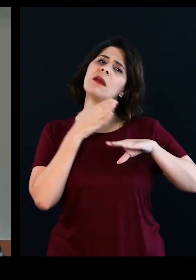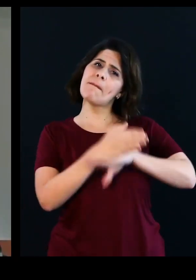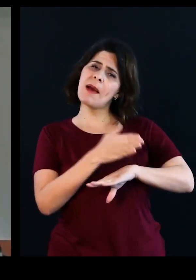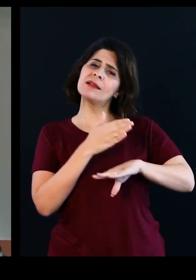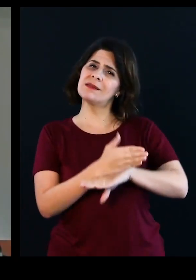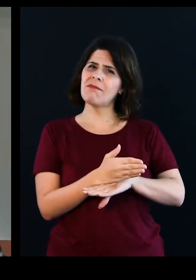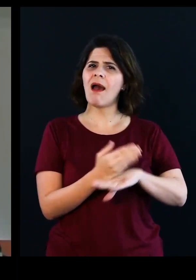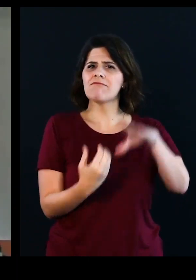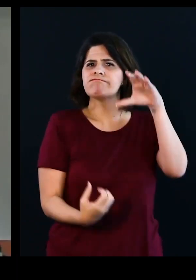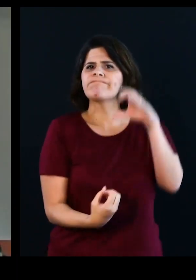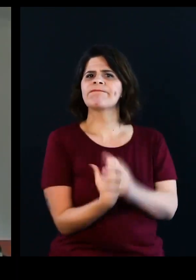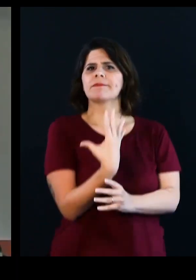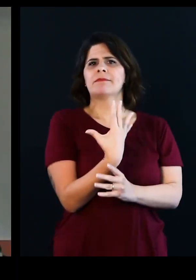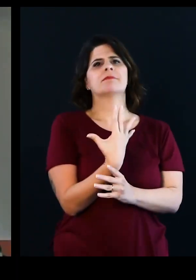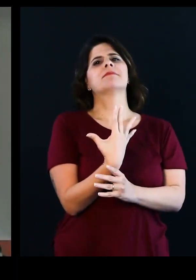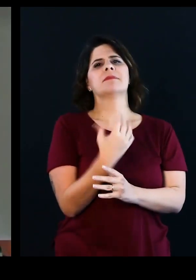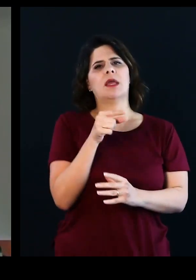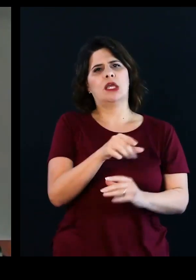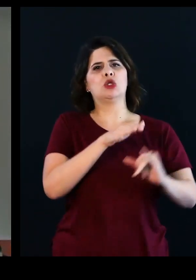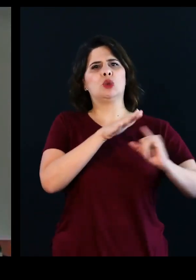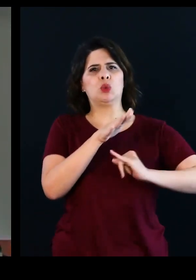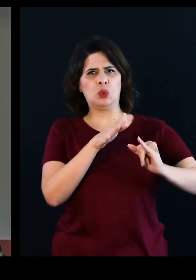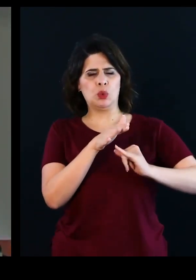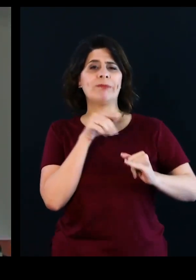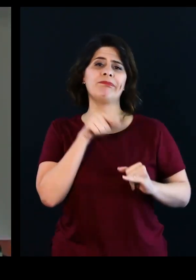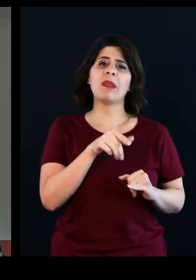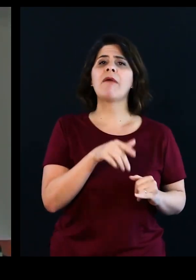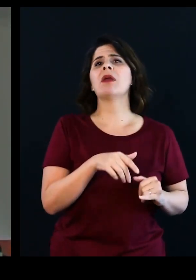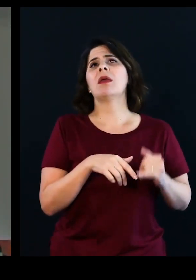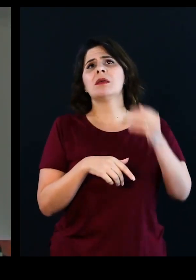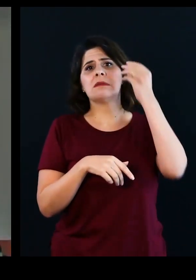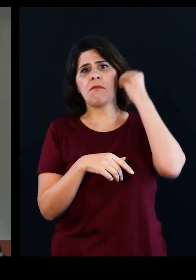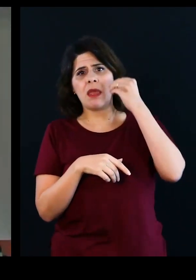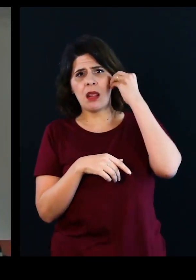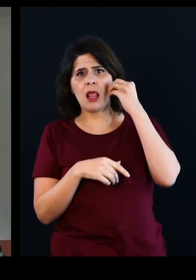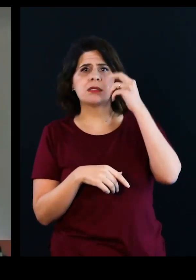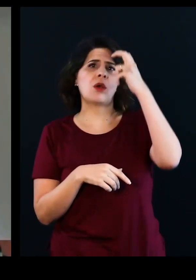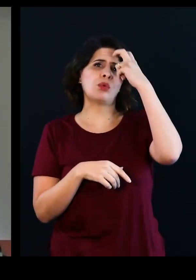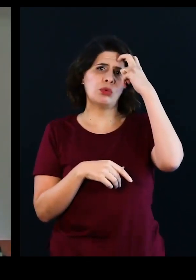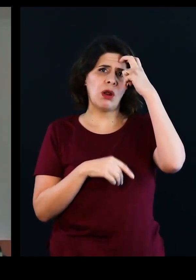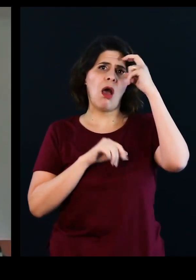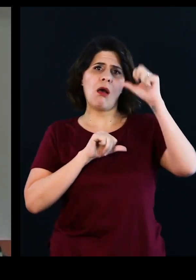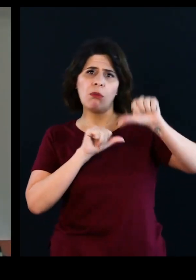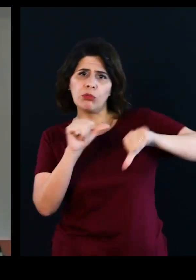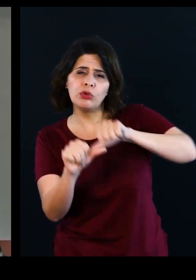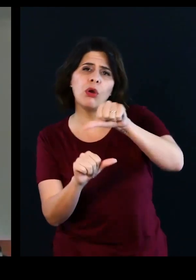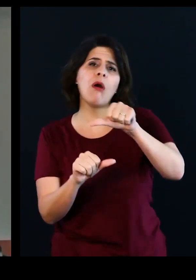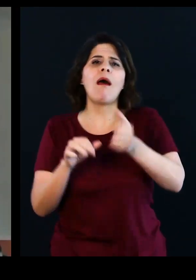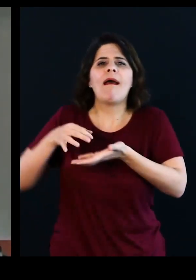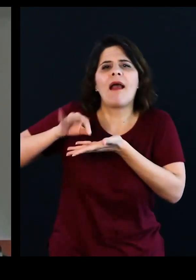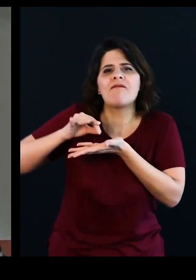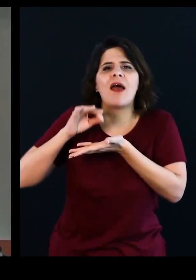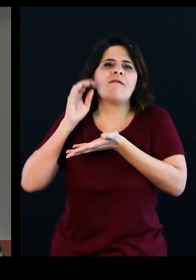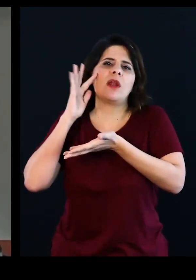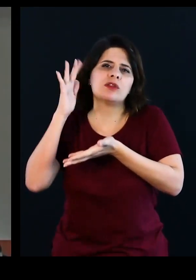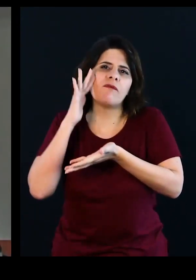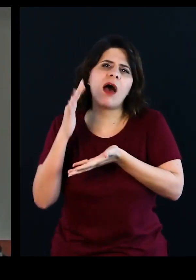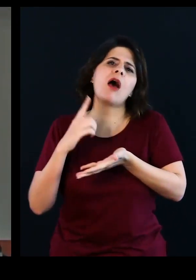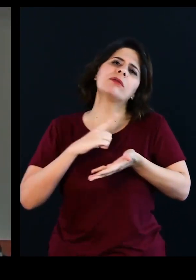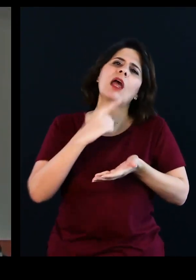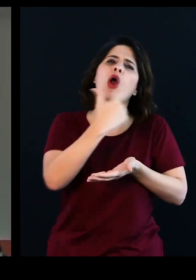do Instituto. Ele nasce de uma experiência cultural, que depois vira Café Filosófico, uma série de outros